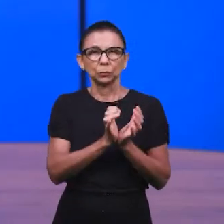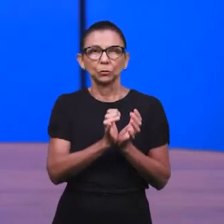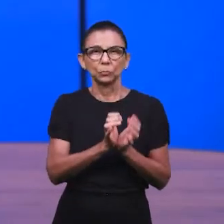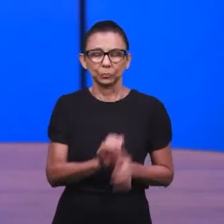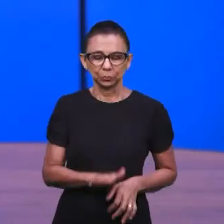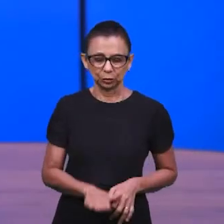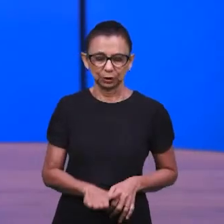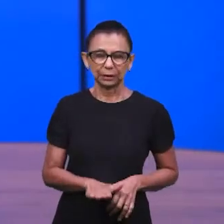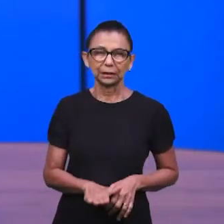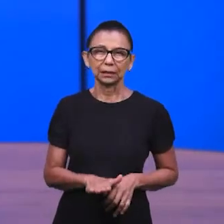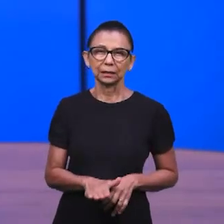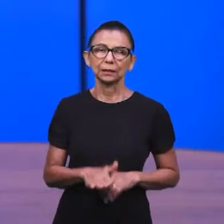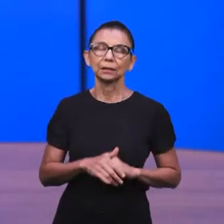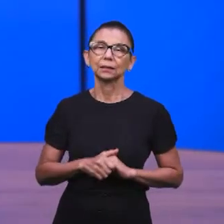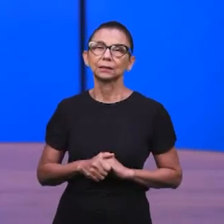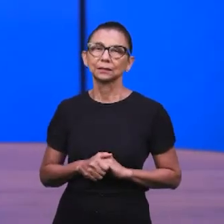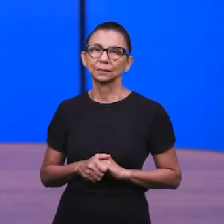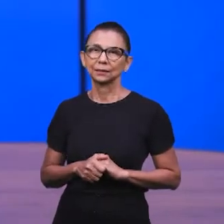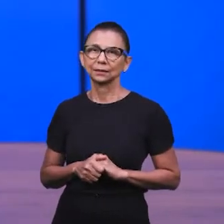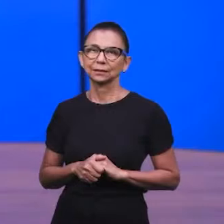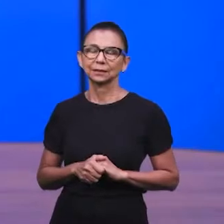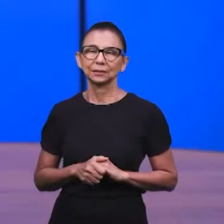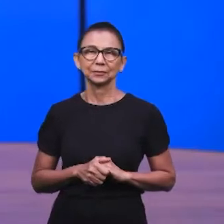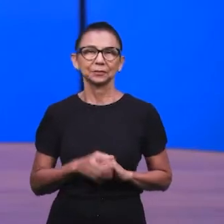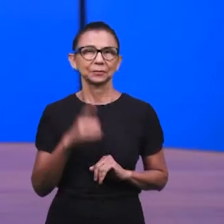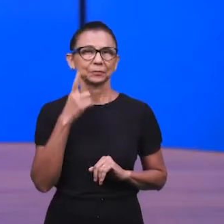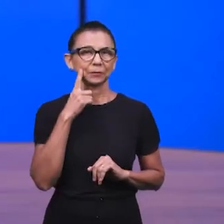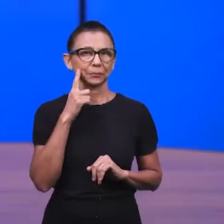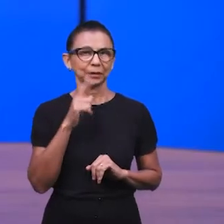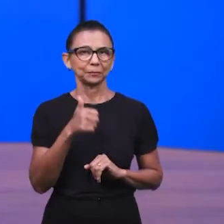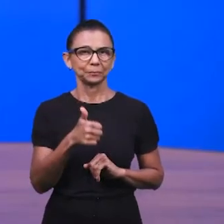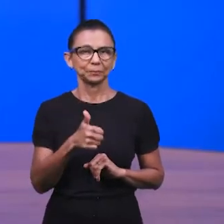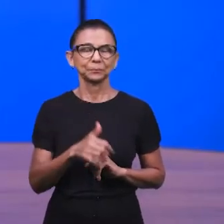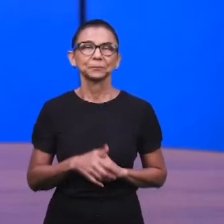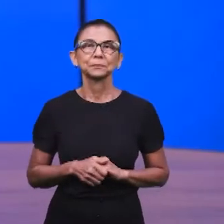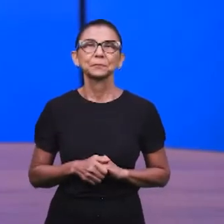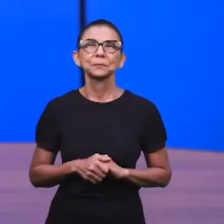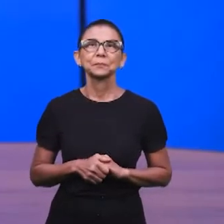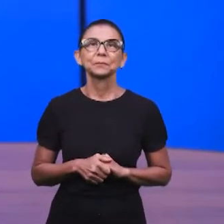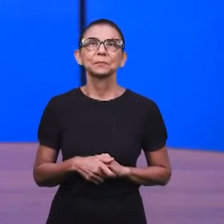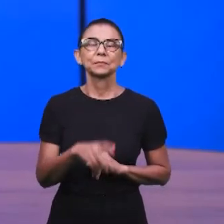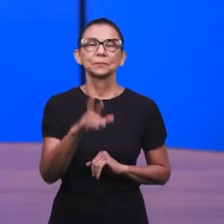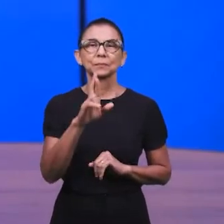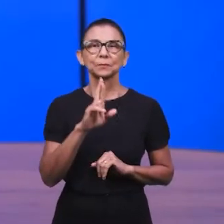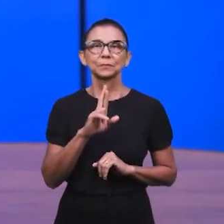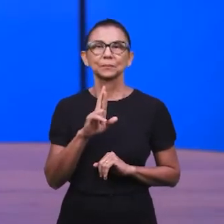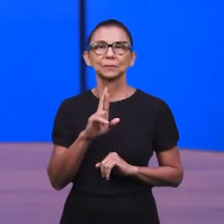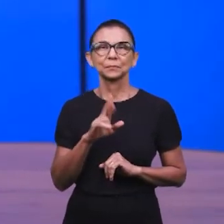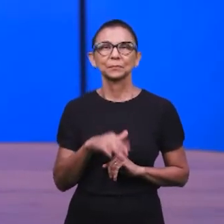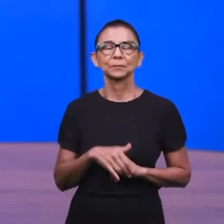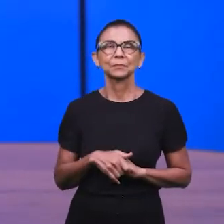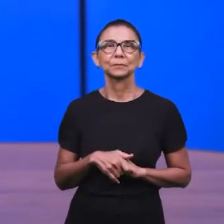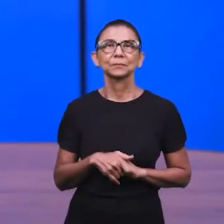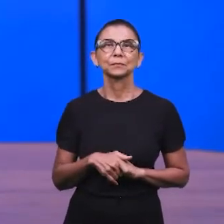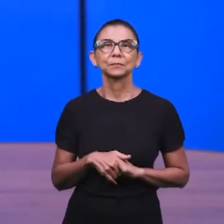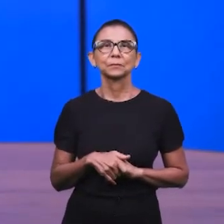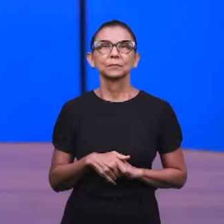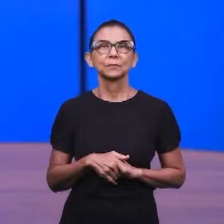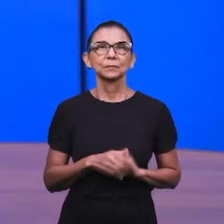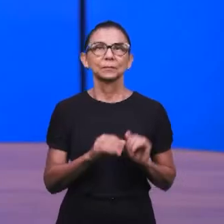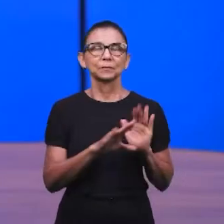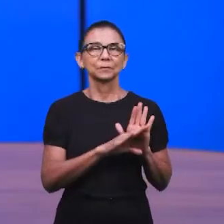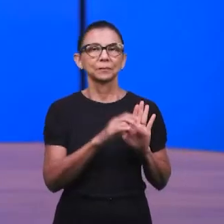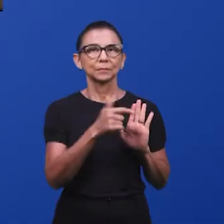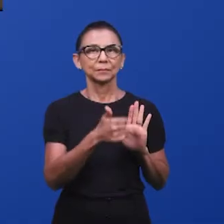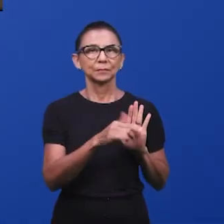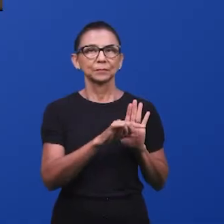grupo de crianças da igreja em Duque de Caxias. Vão todos responder e nós vamos comentar depois, amém? Vamos então às respostas em sequência, uma